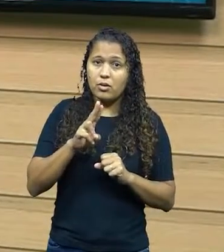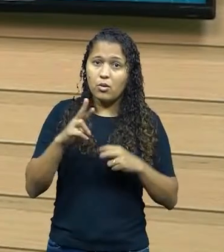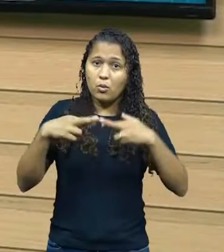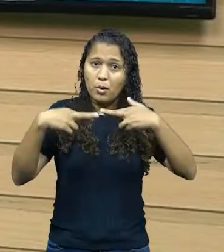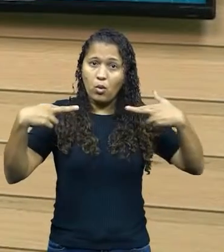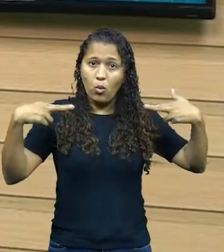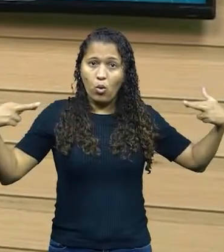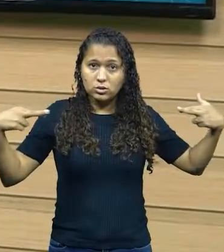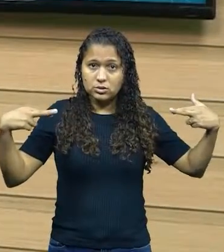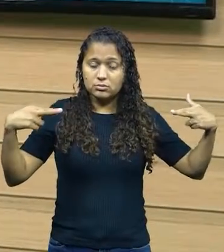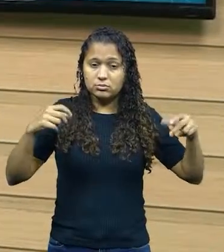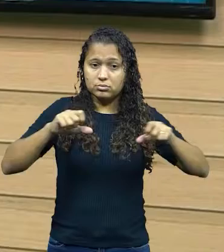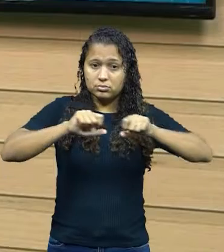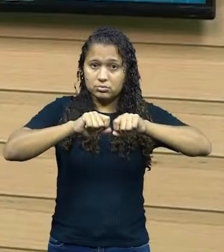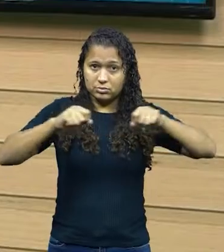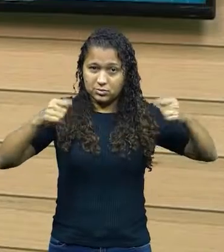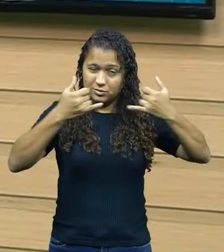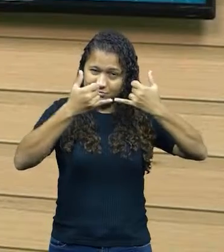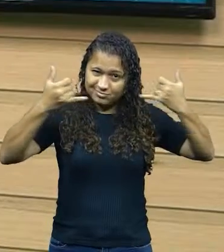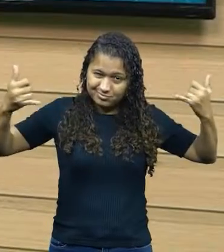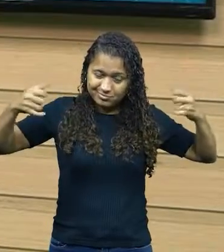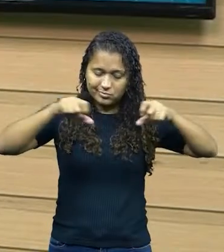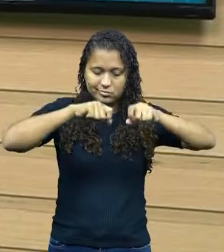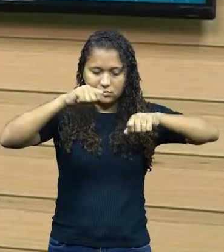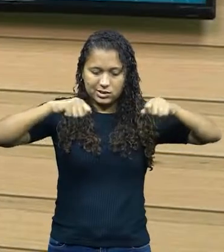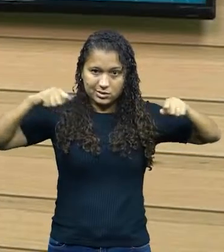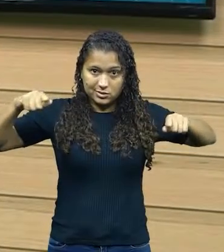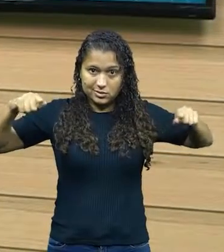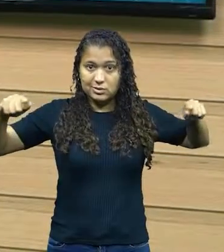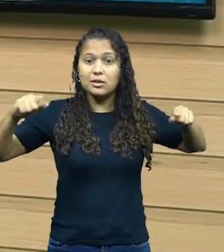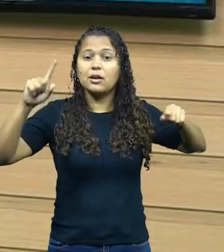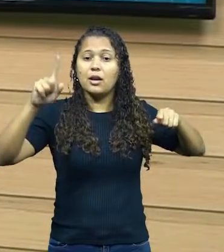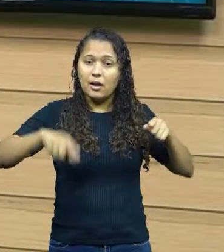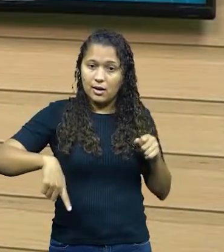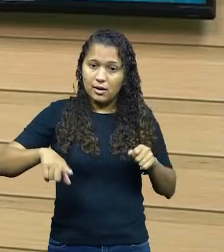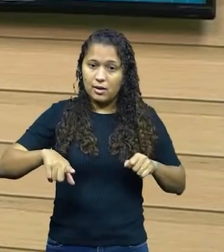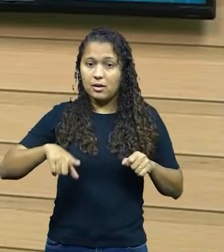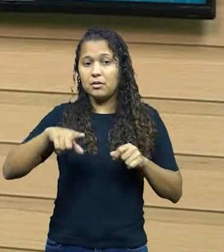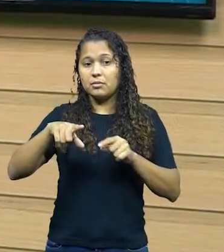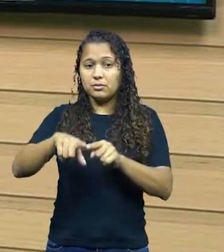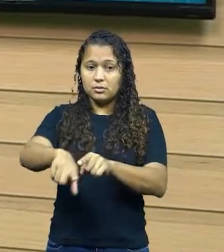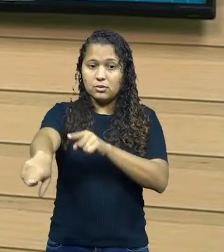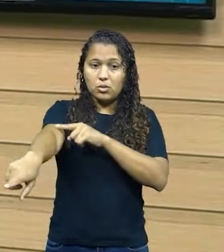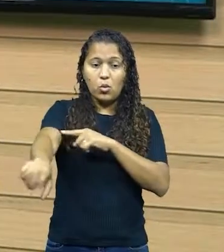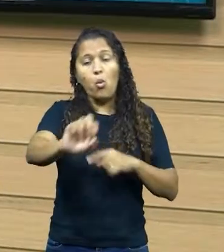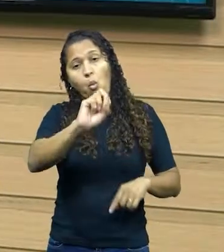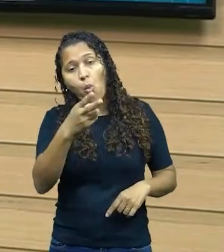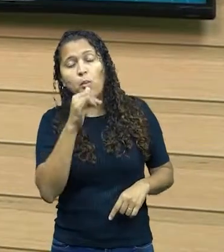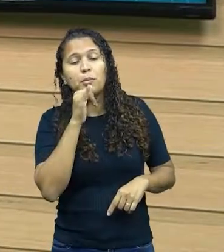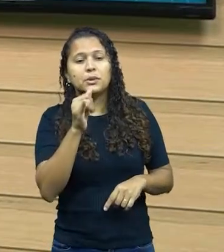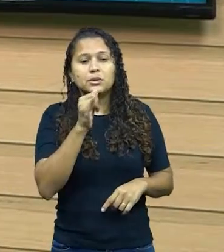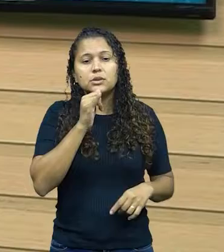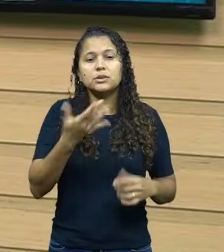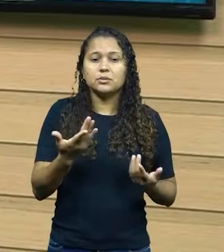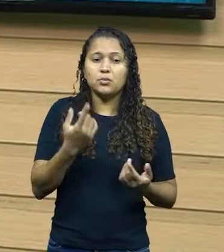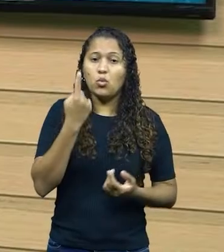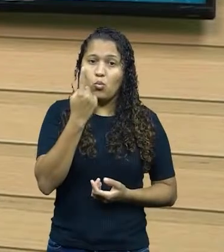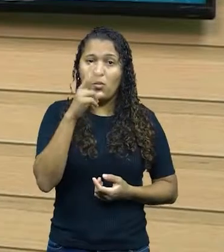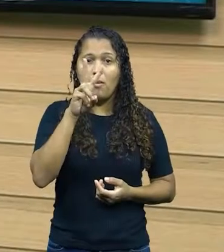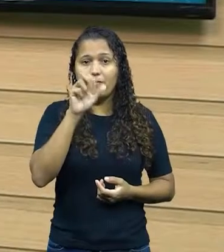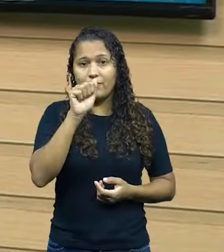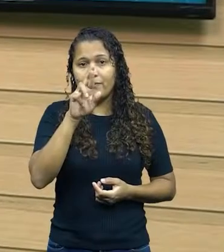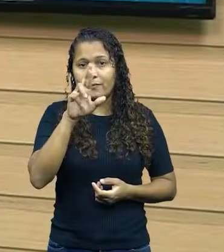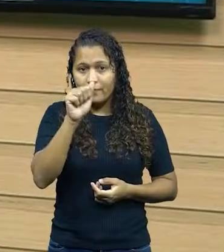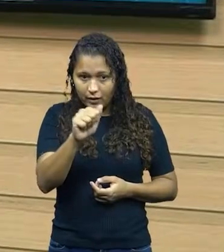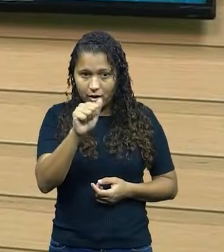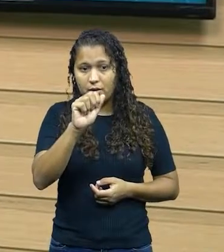cada ponto dessa corda era equivalente ao tamanho da vara. Então, ou ao tamanho de uma vara ou